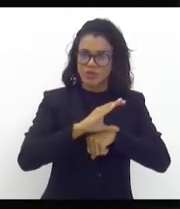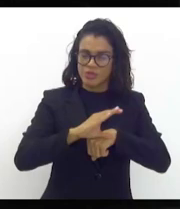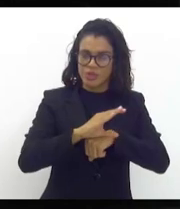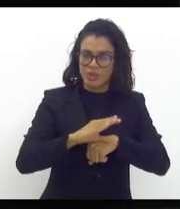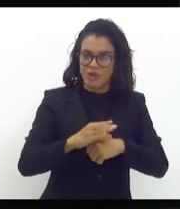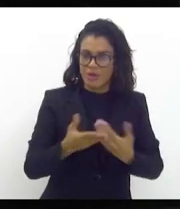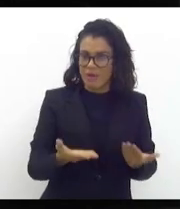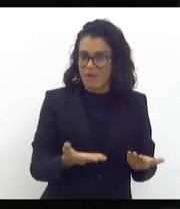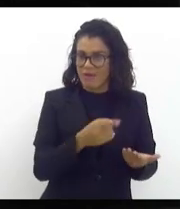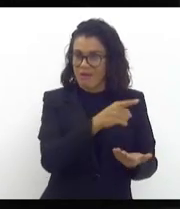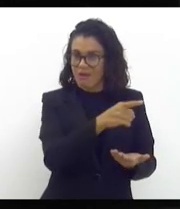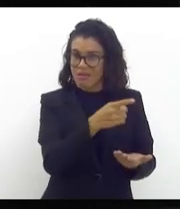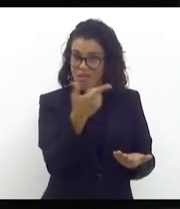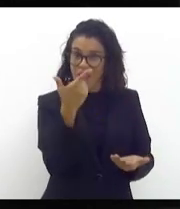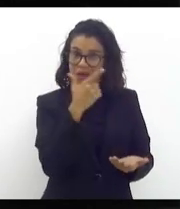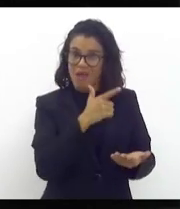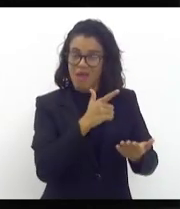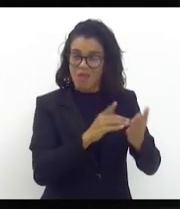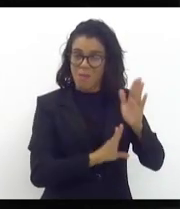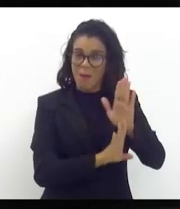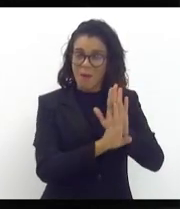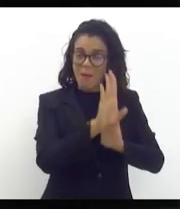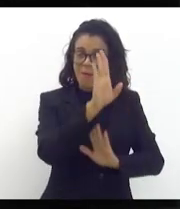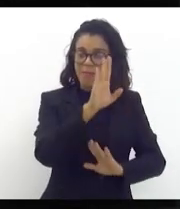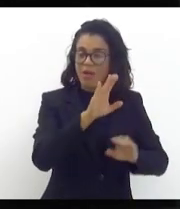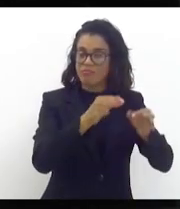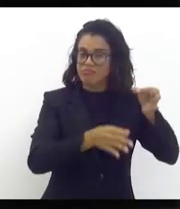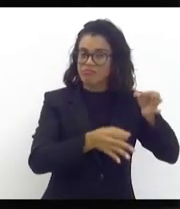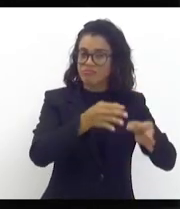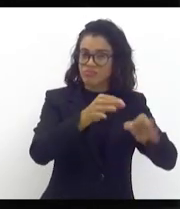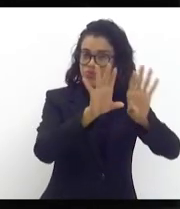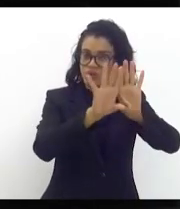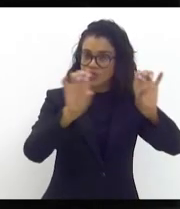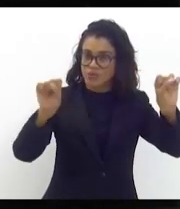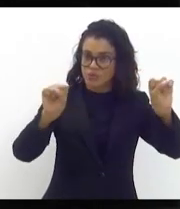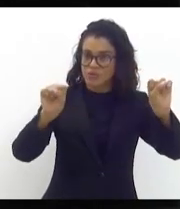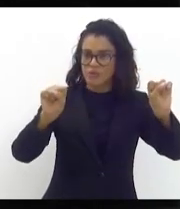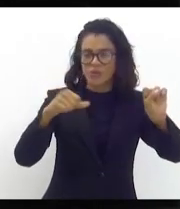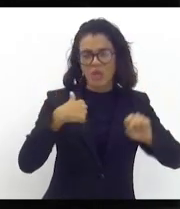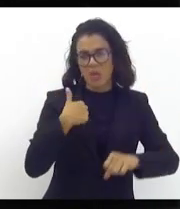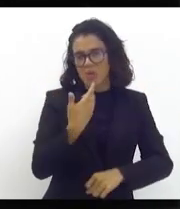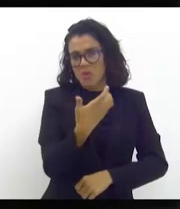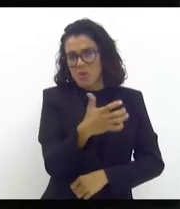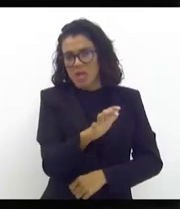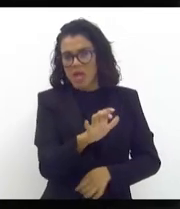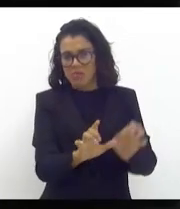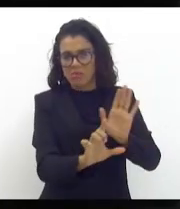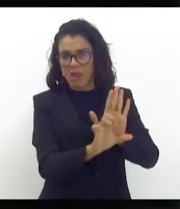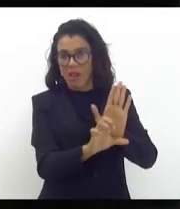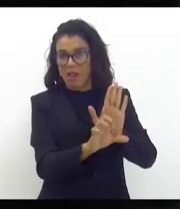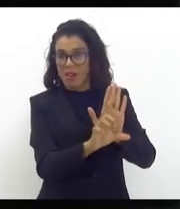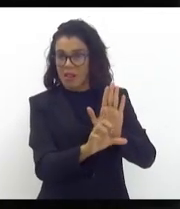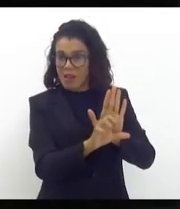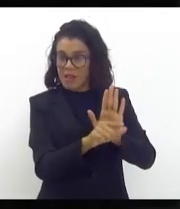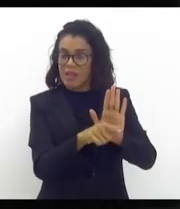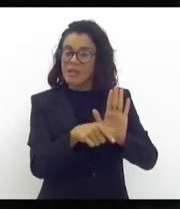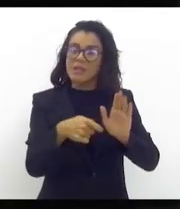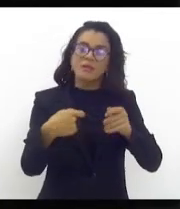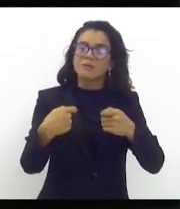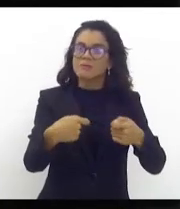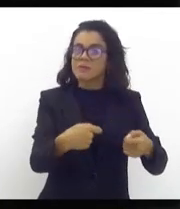está ganhando no Tribunal de Justiça. E aí eu quero dizer, eu não faço questão de que essa lei, que deveria,